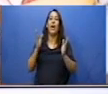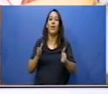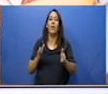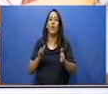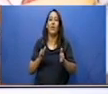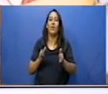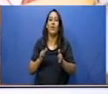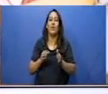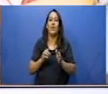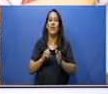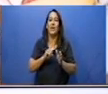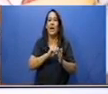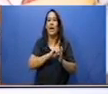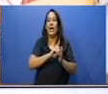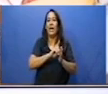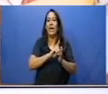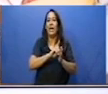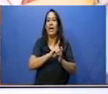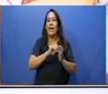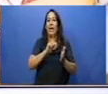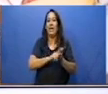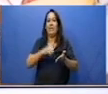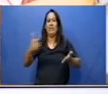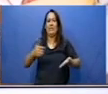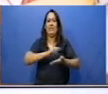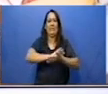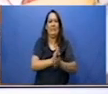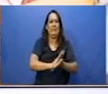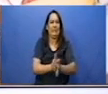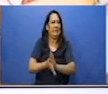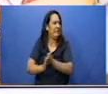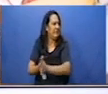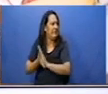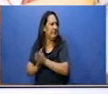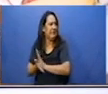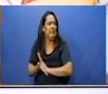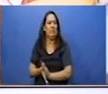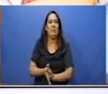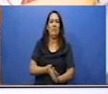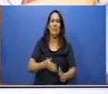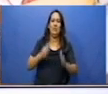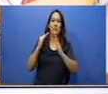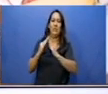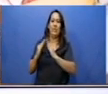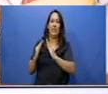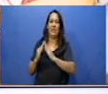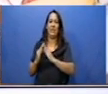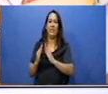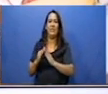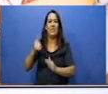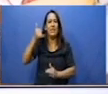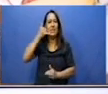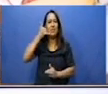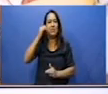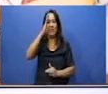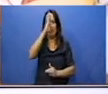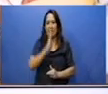pela demolidora Lobo Mau. Derrubamos qualquer casa. Quase. Ligue